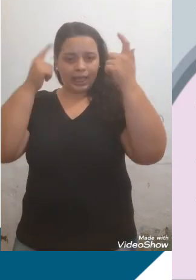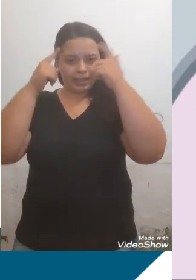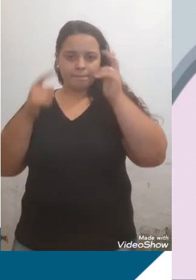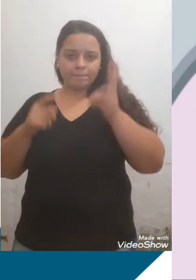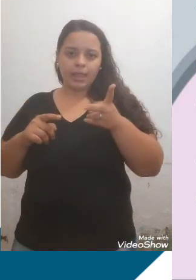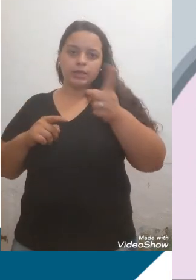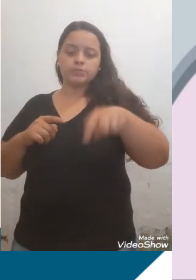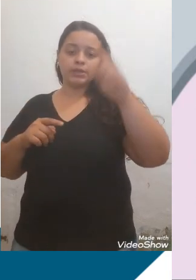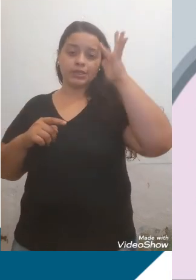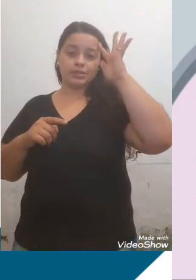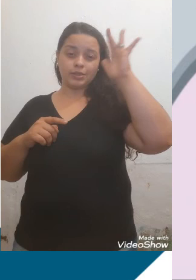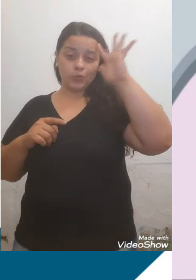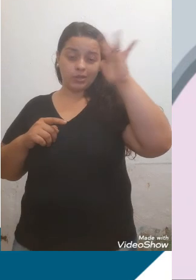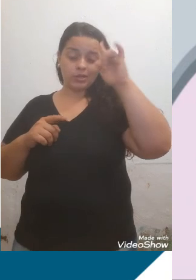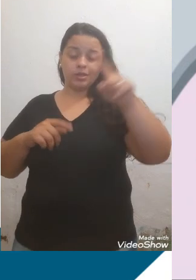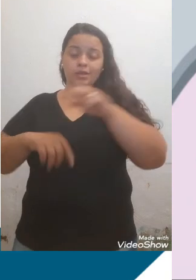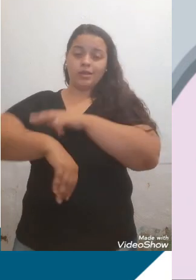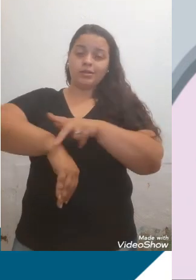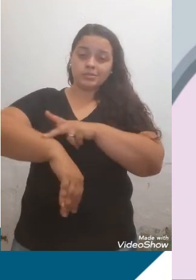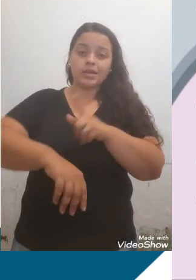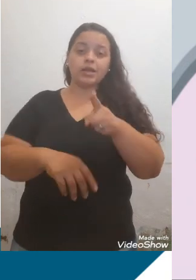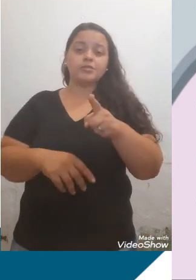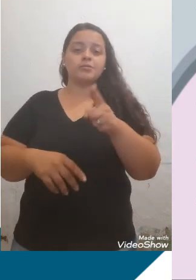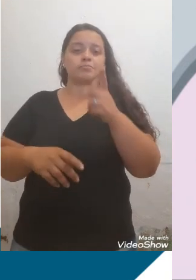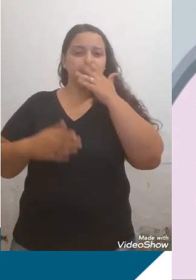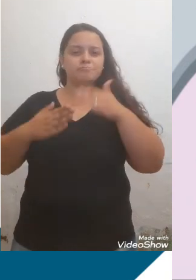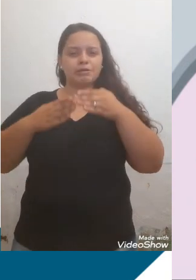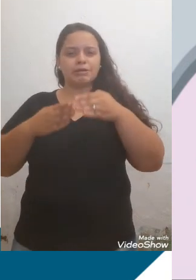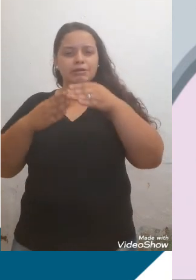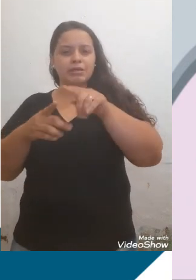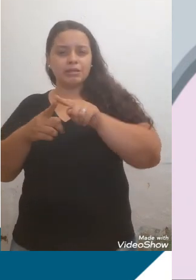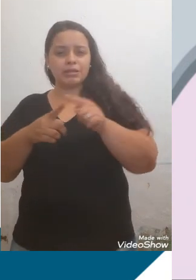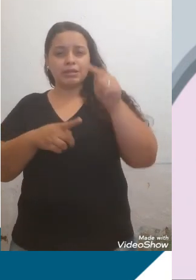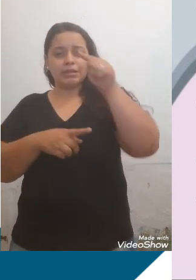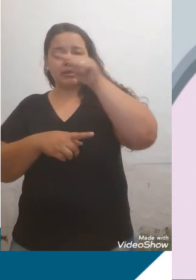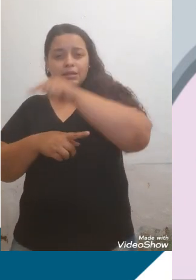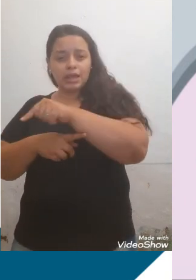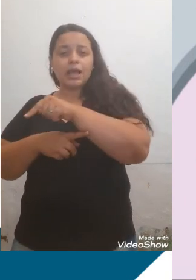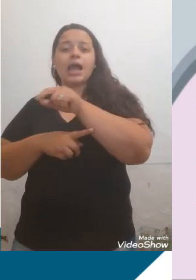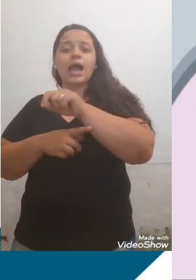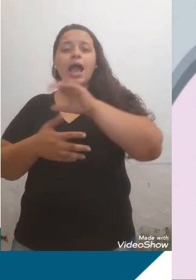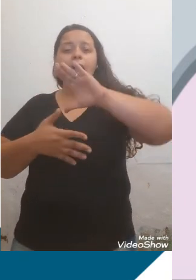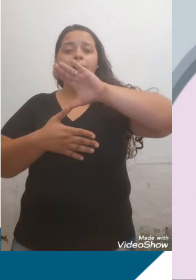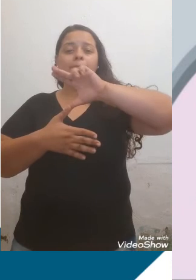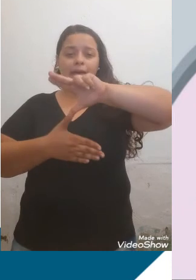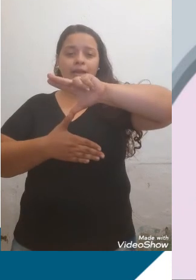dessas teorias raciais, elas cruzaram o Atlântico e vieram parar aqui na América